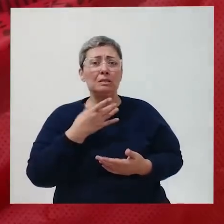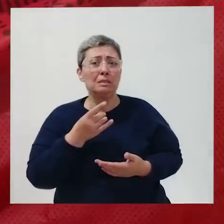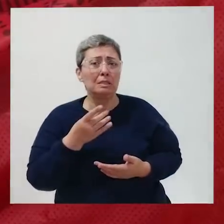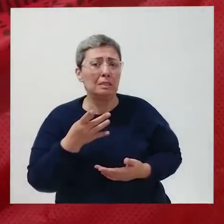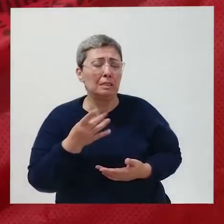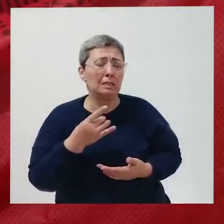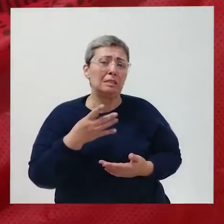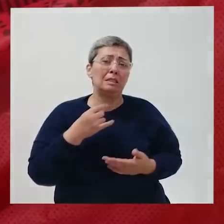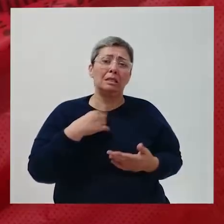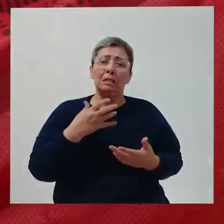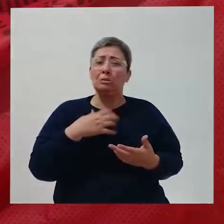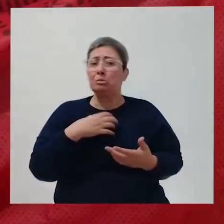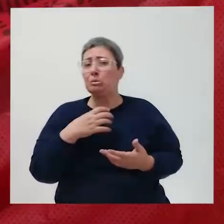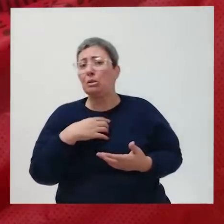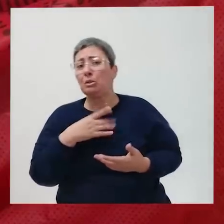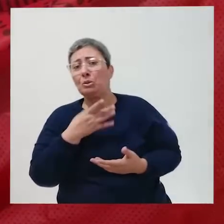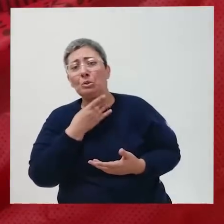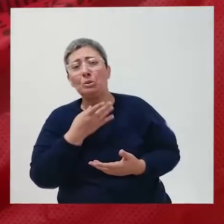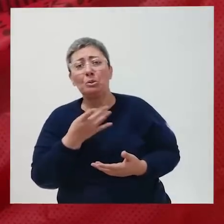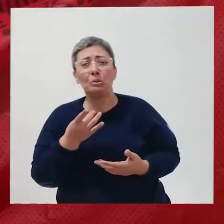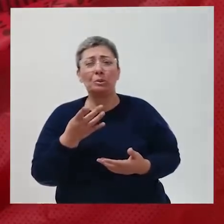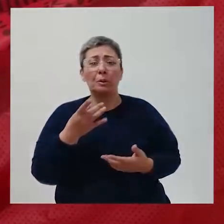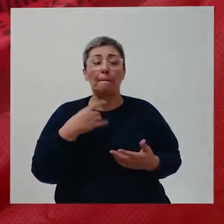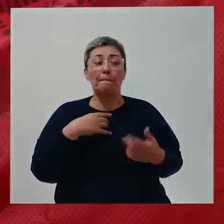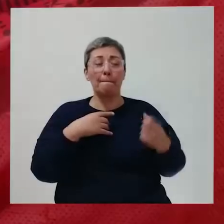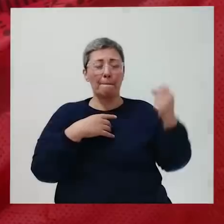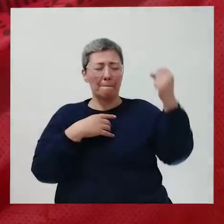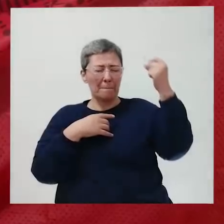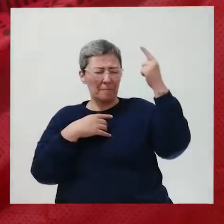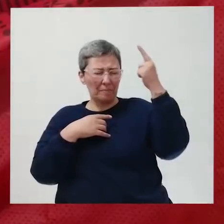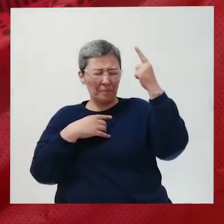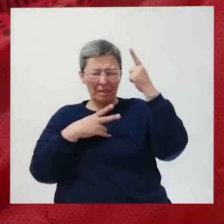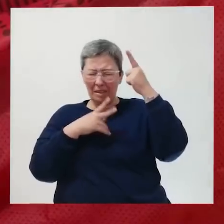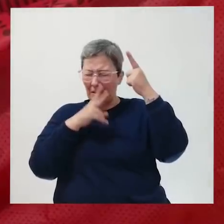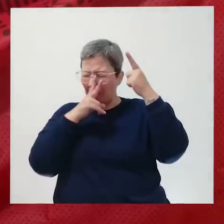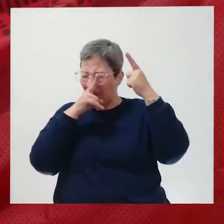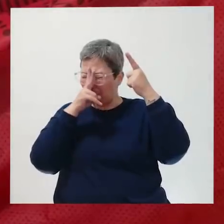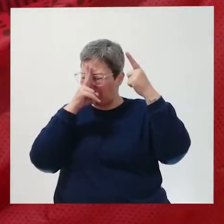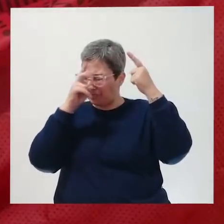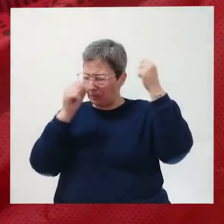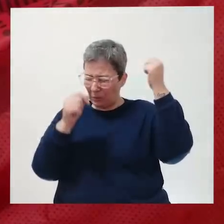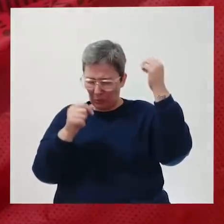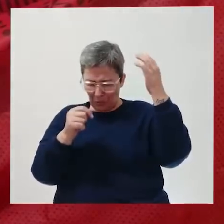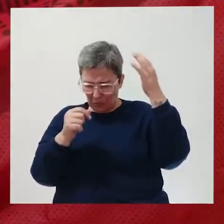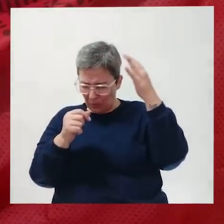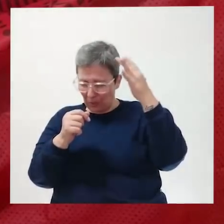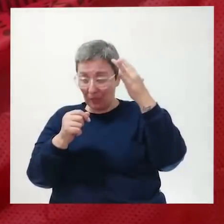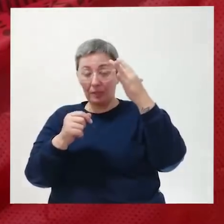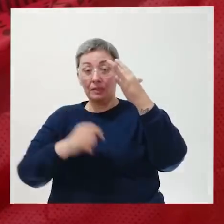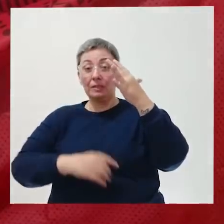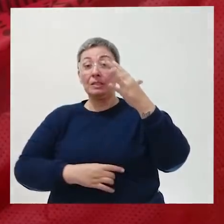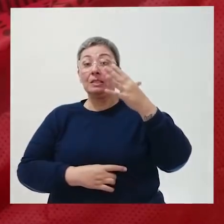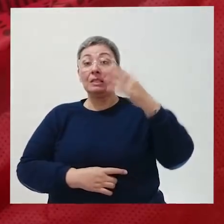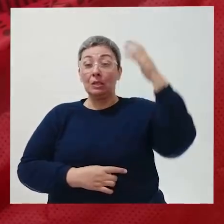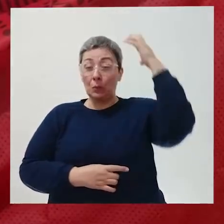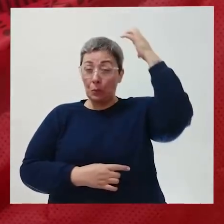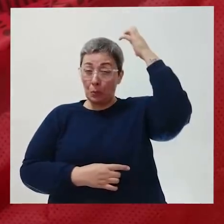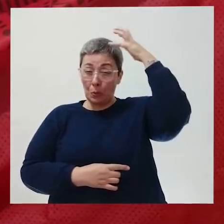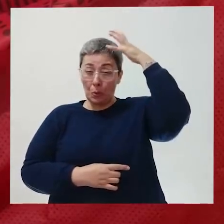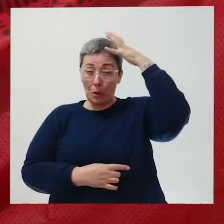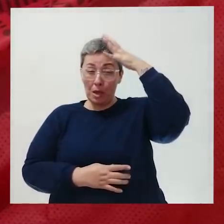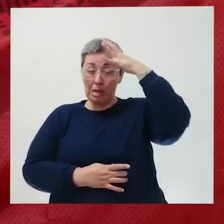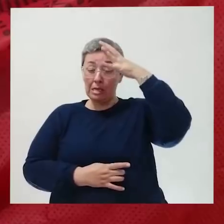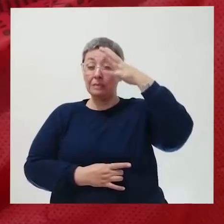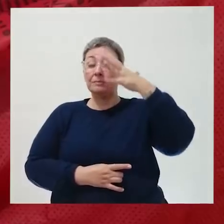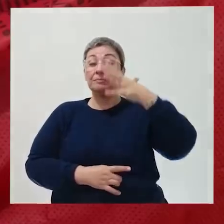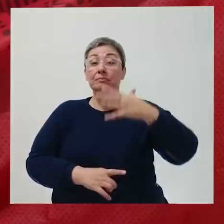que eu estou sentindo! E o sol cada vez mais radiante na cabeça do